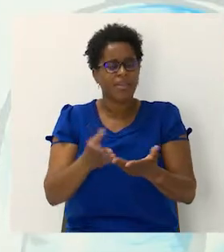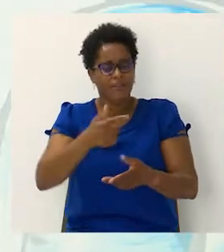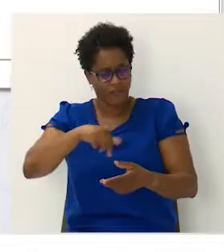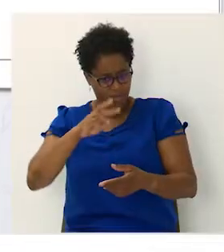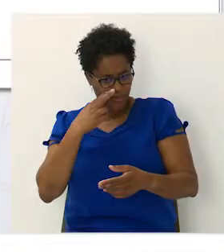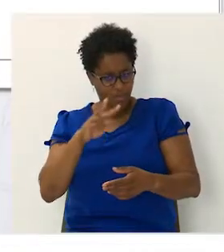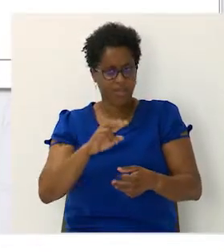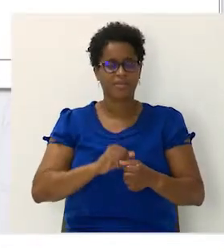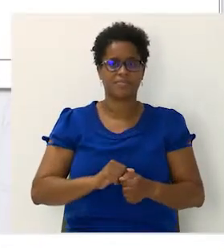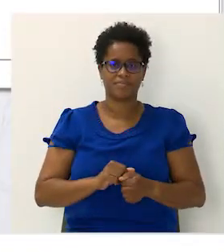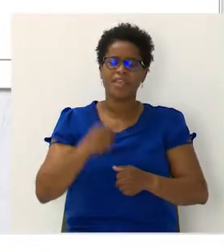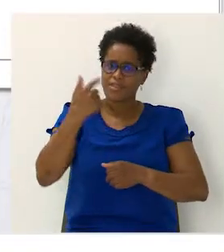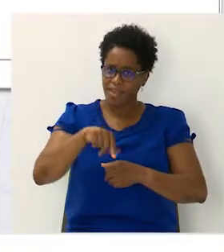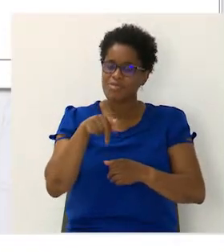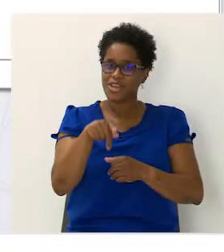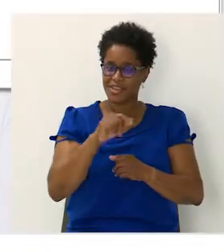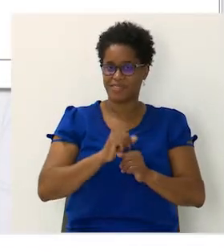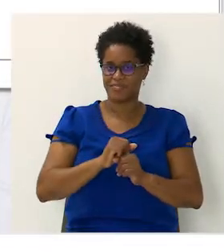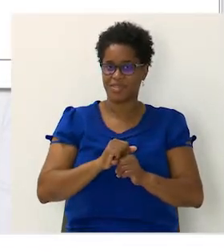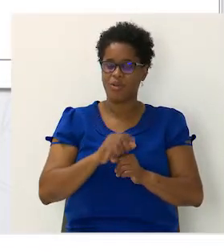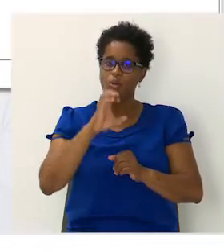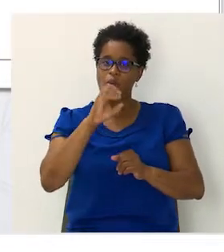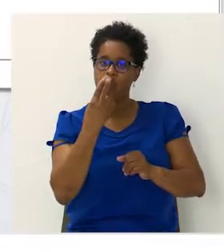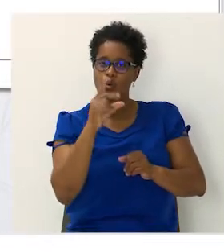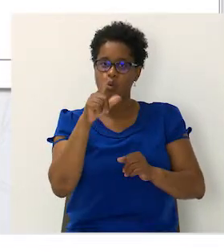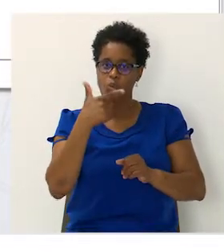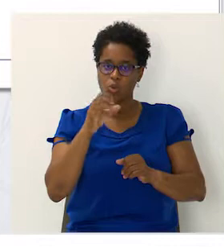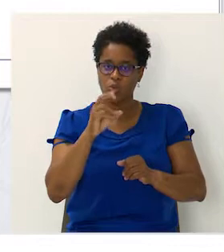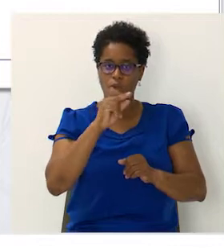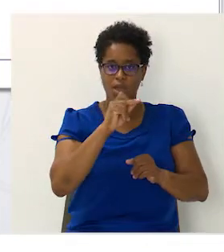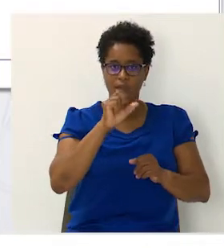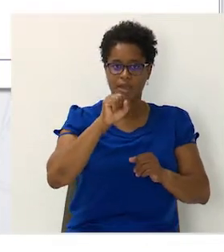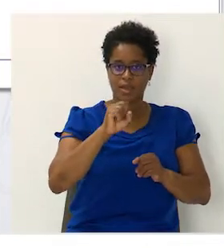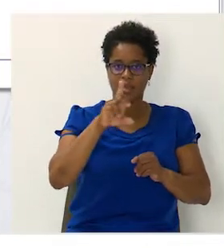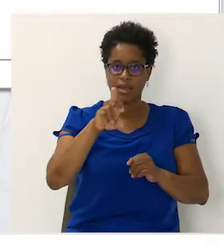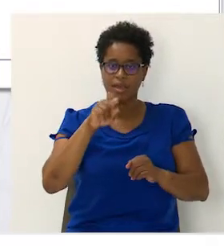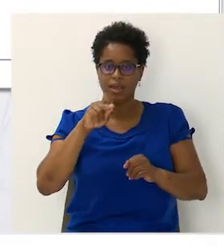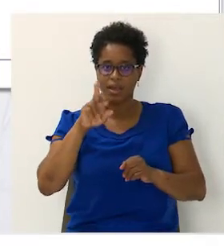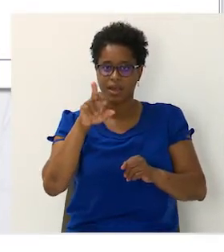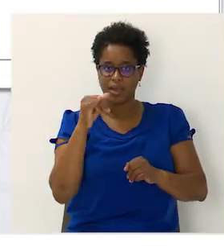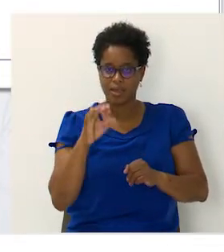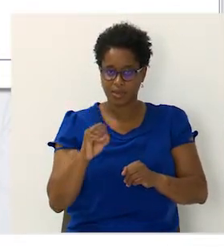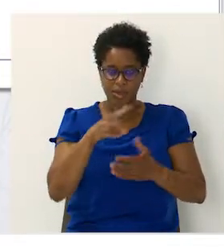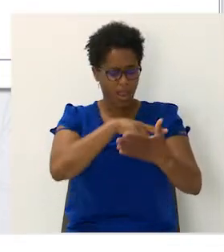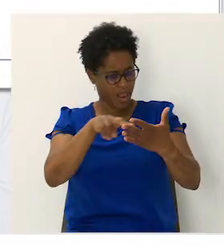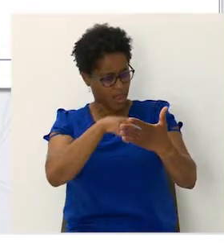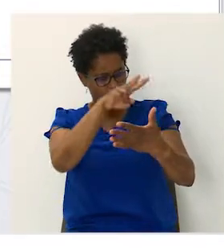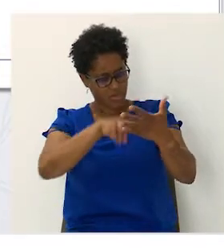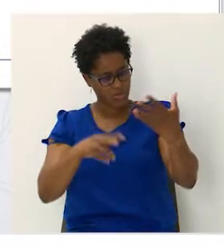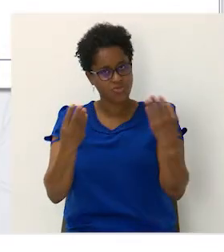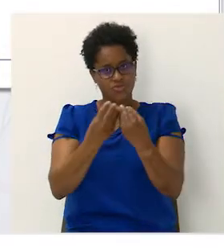ver. Temos ali, então, o culto agrário. Leiam o texto